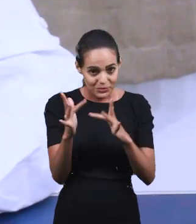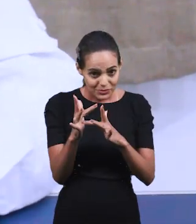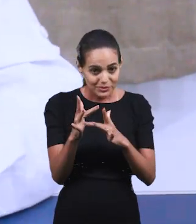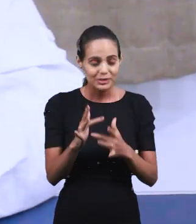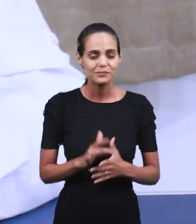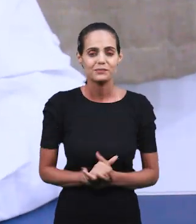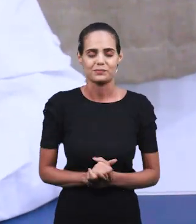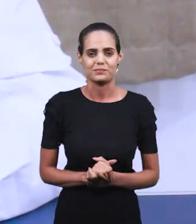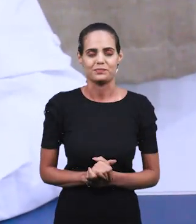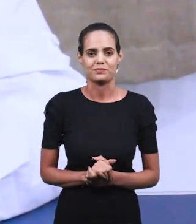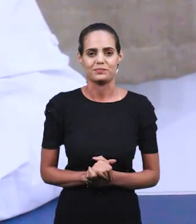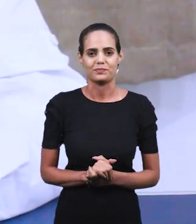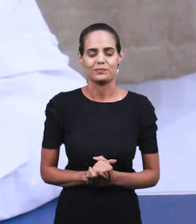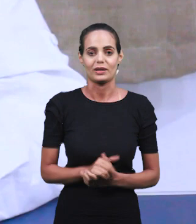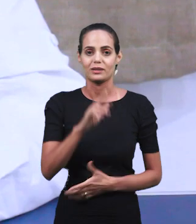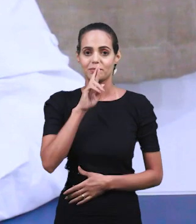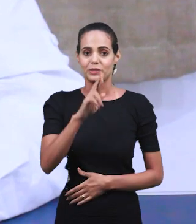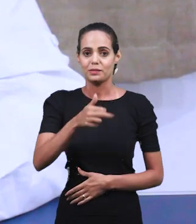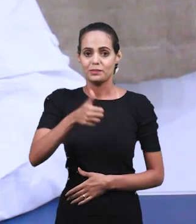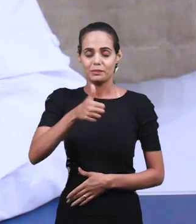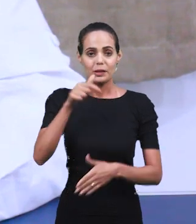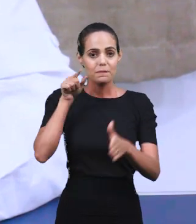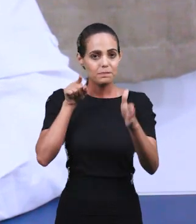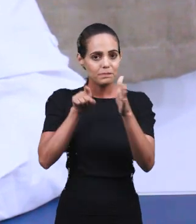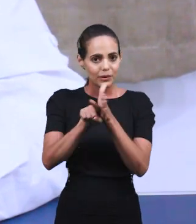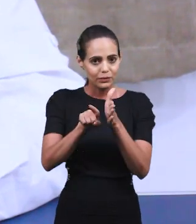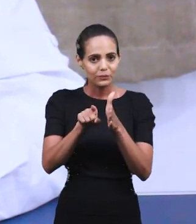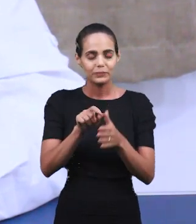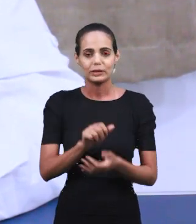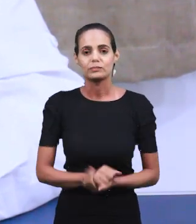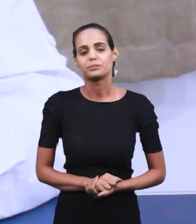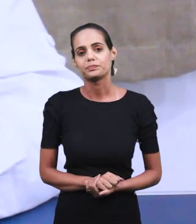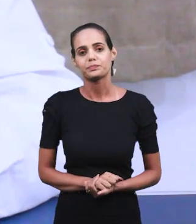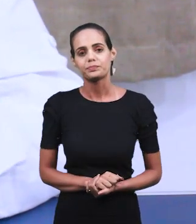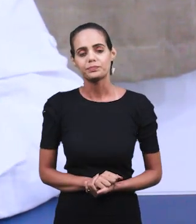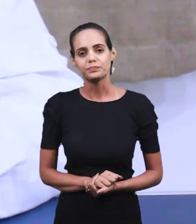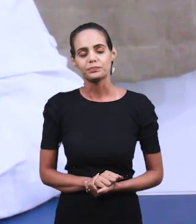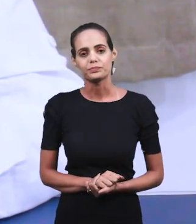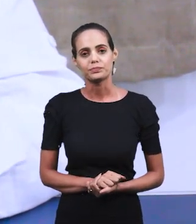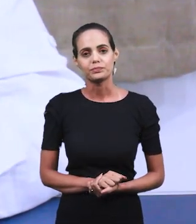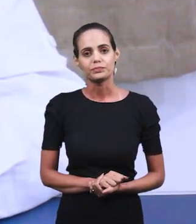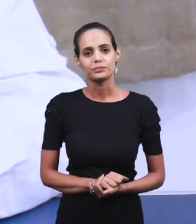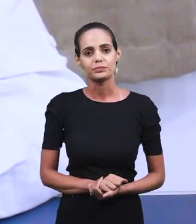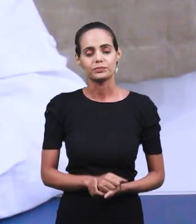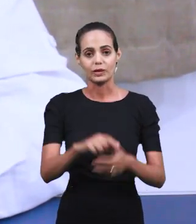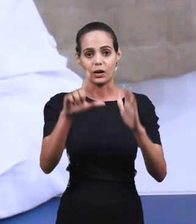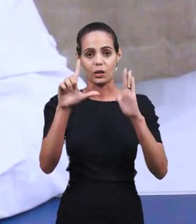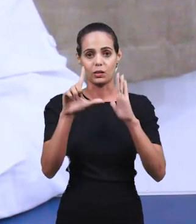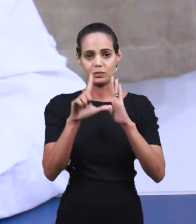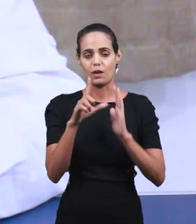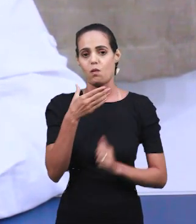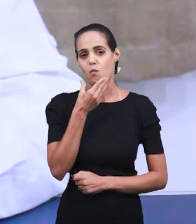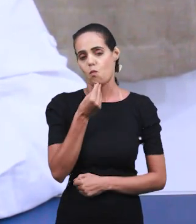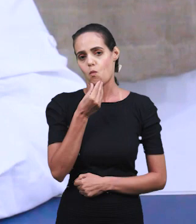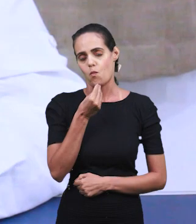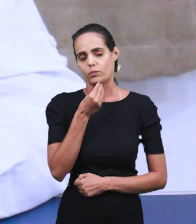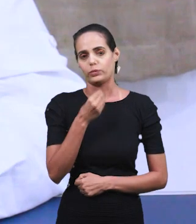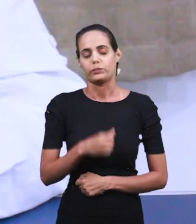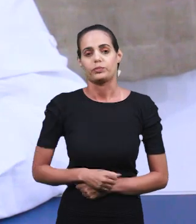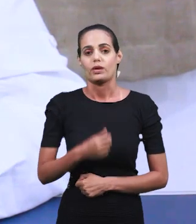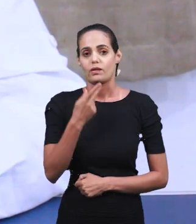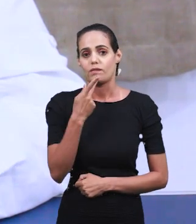primeira pergunta, vamos abordar aqui, ou seja, um dos princípios que foi apontado por Martinho Lutero, que é o livre exame